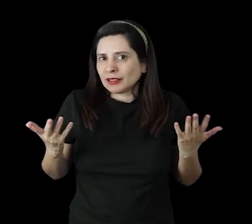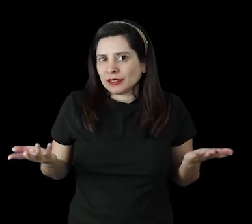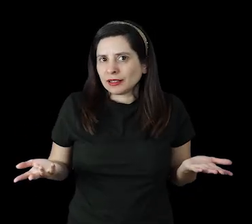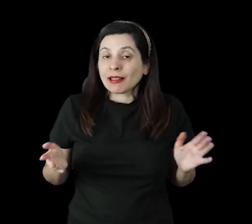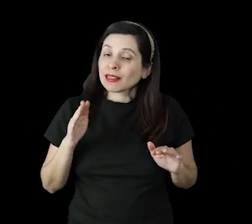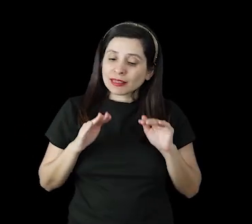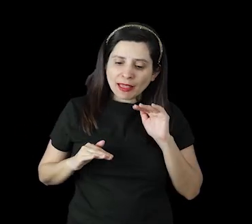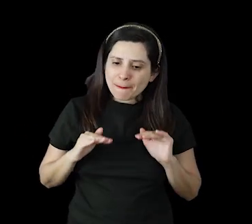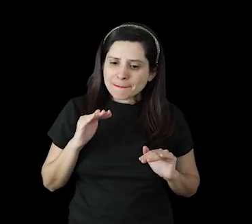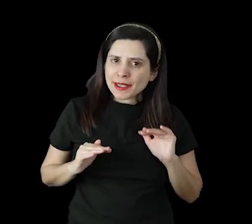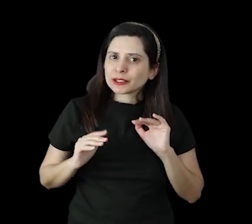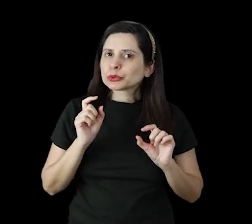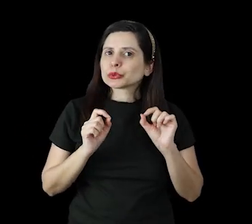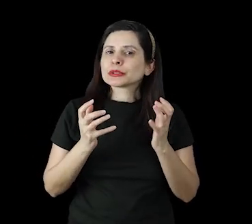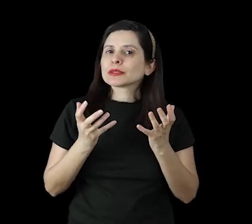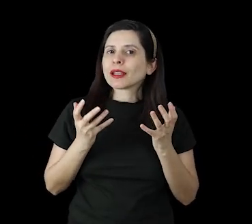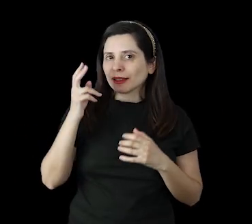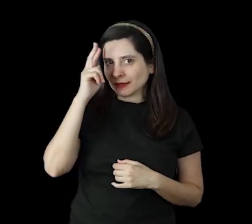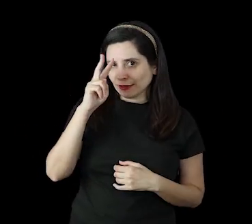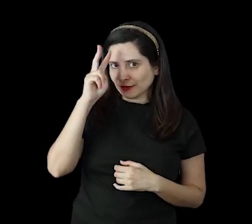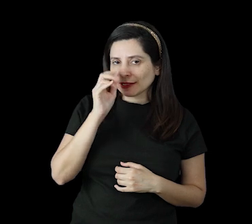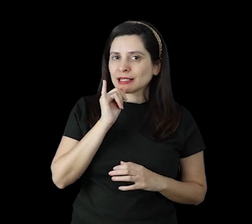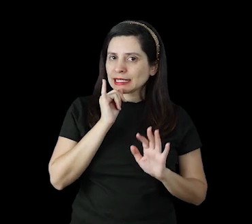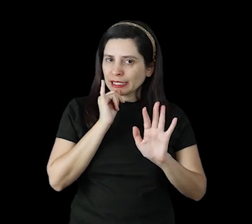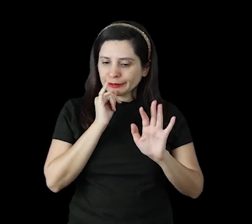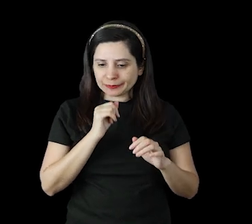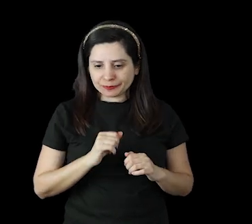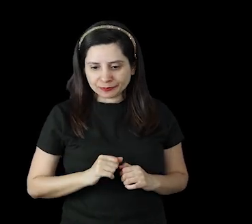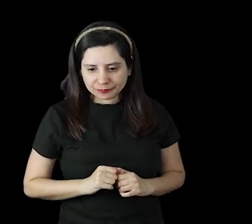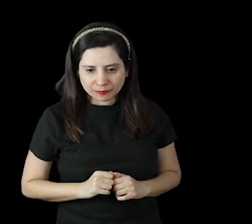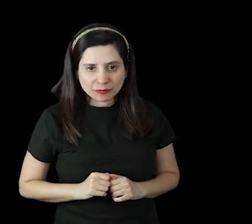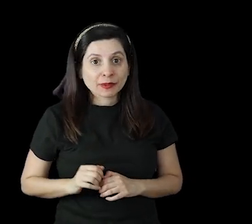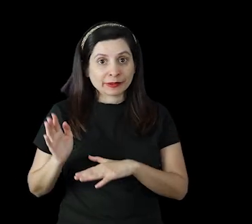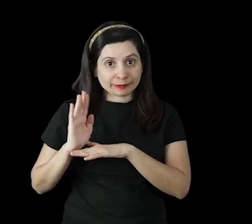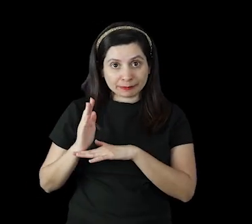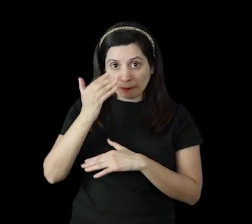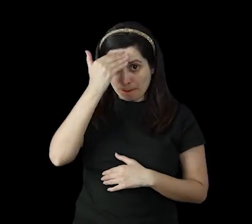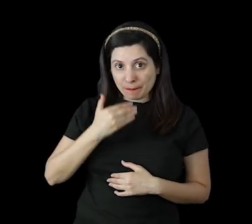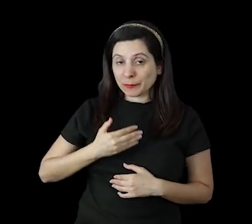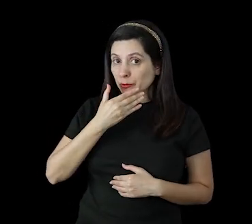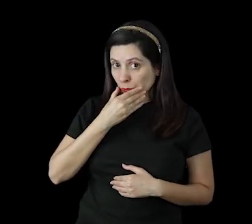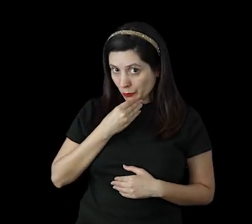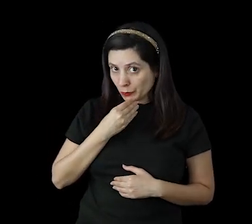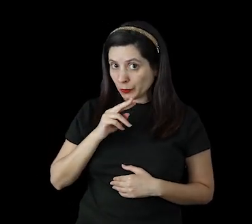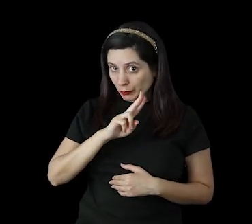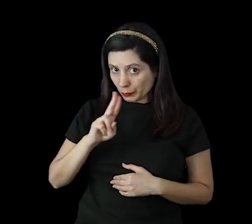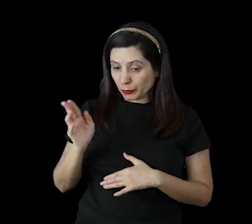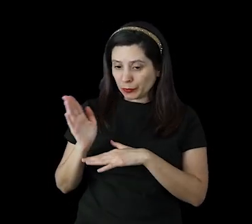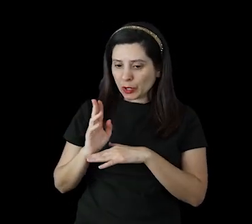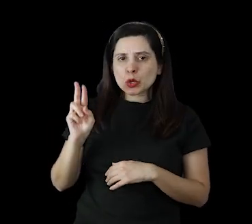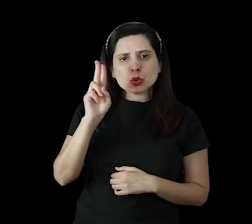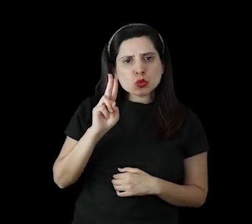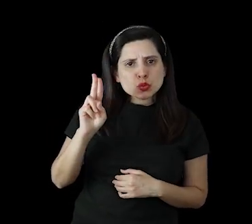mas depende o que que você quer com essa história, né. Por exemplo, eu não A Mesma de um Homem, eu uso